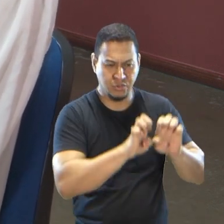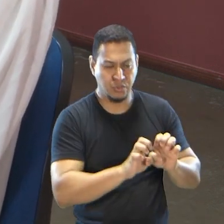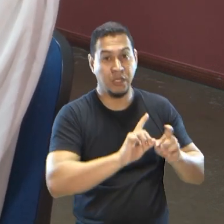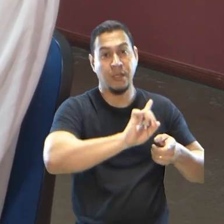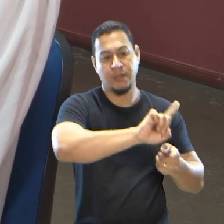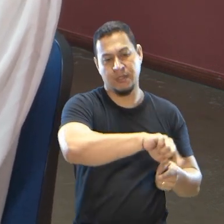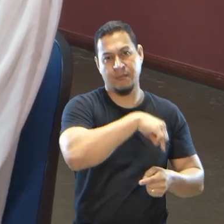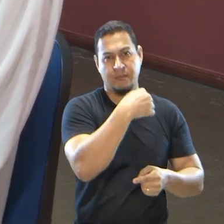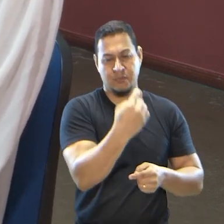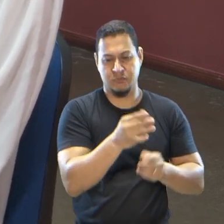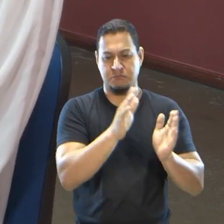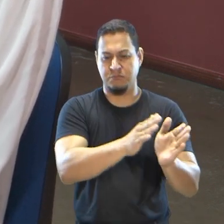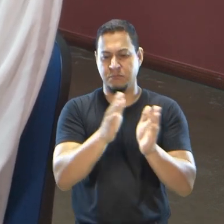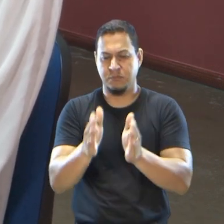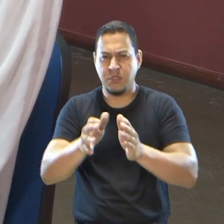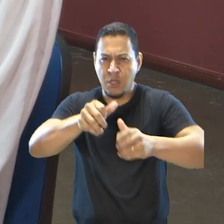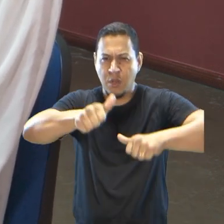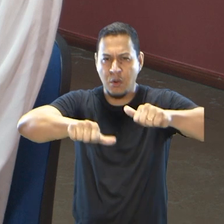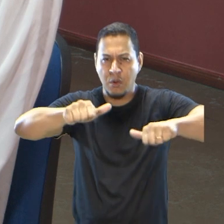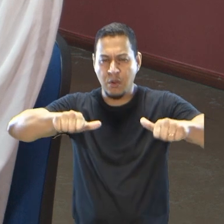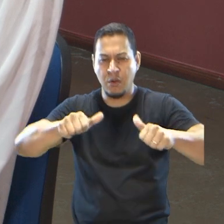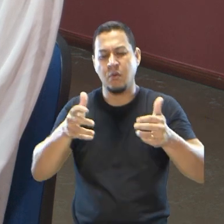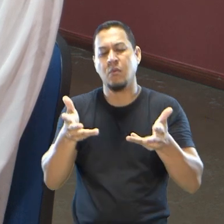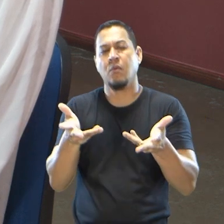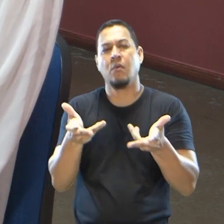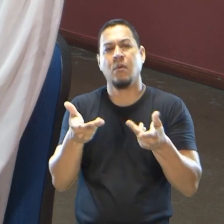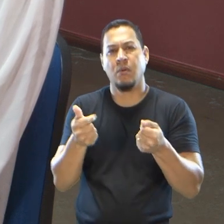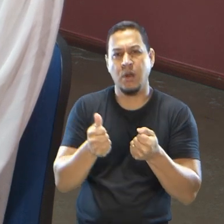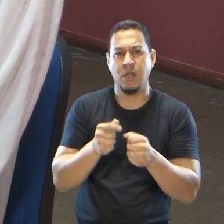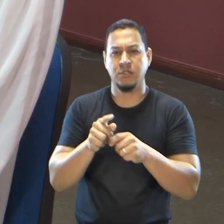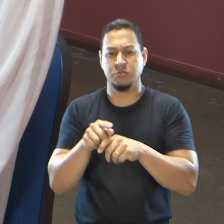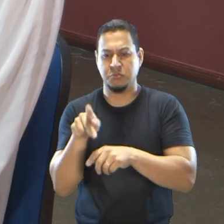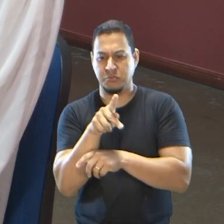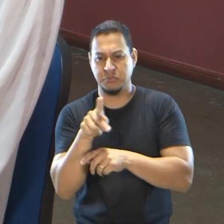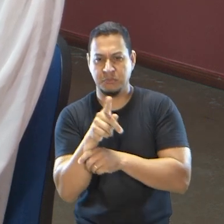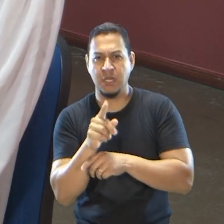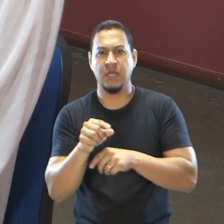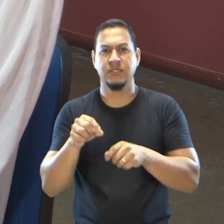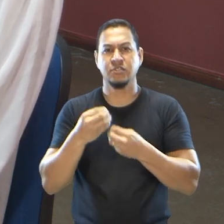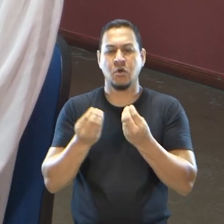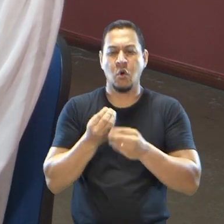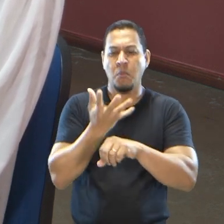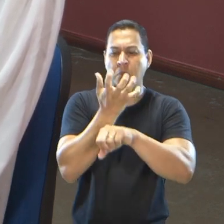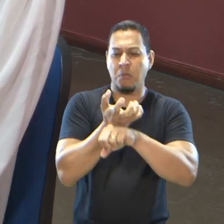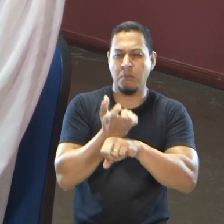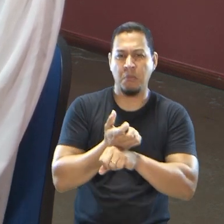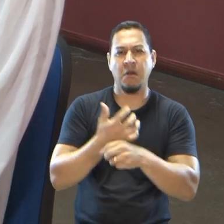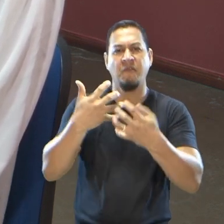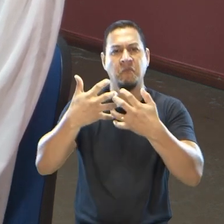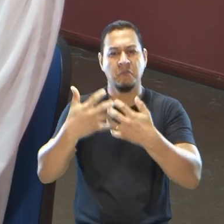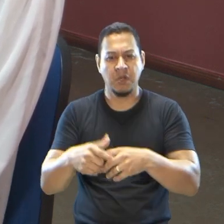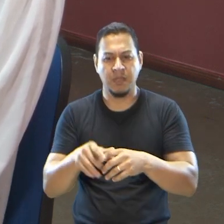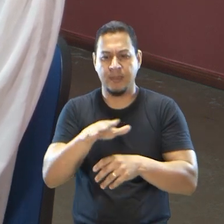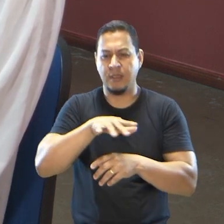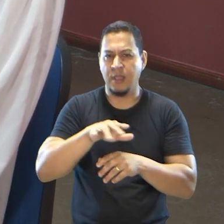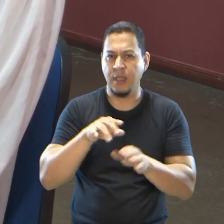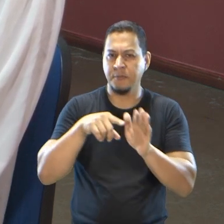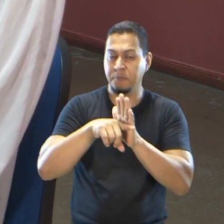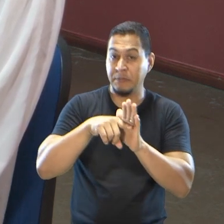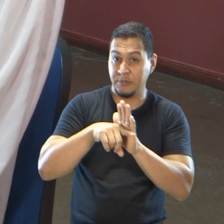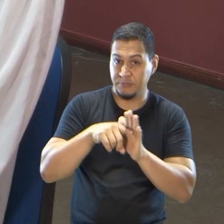física e tudo. Depois nós vamos avaliar a qualidade da docente, das disciplinas, da área